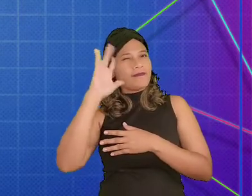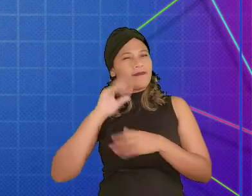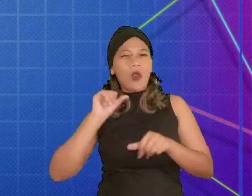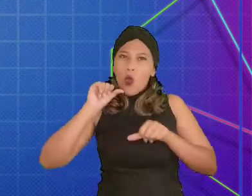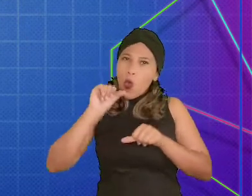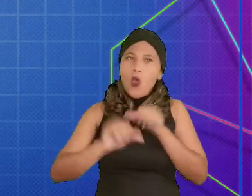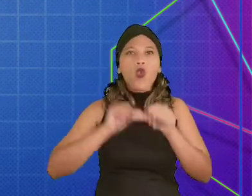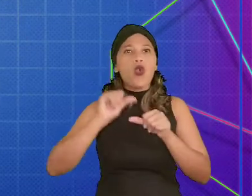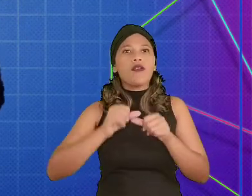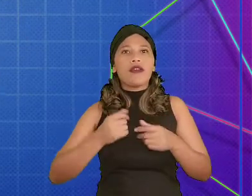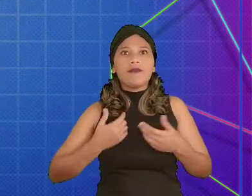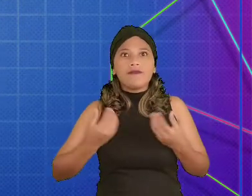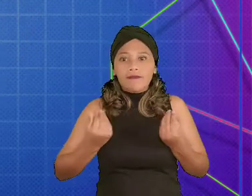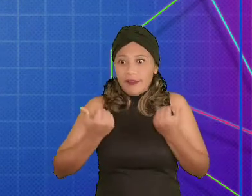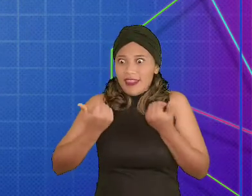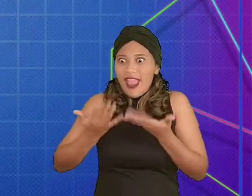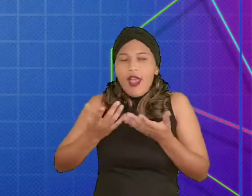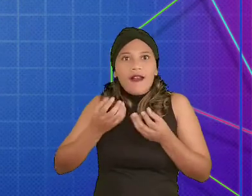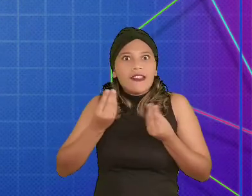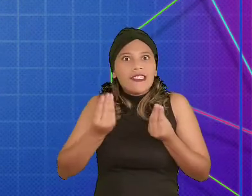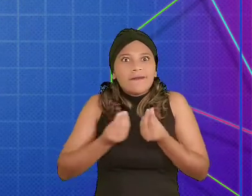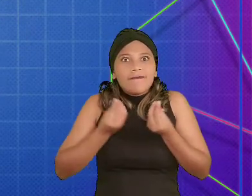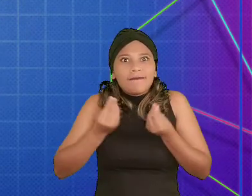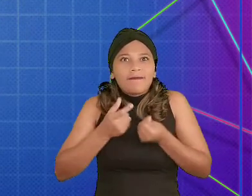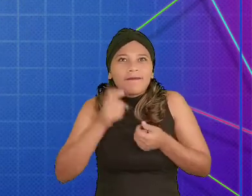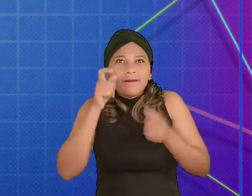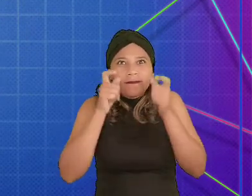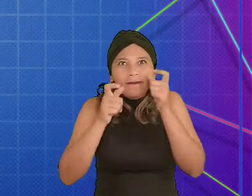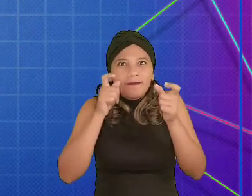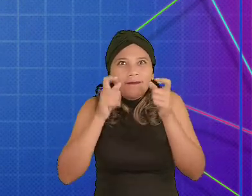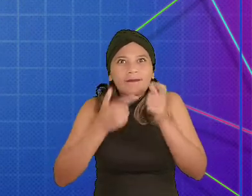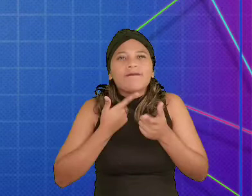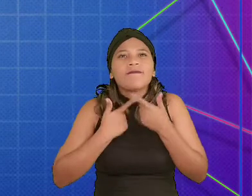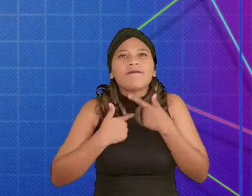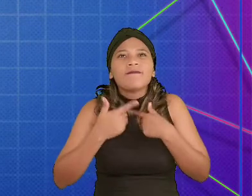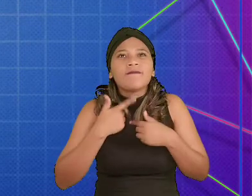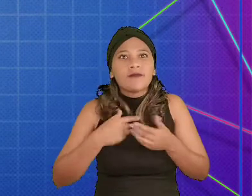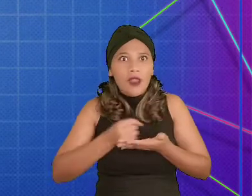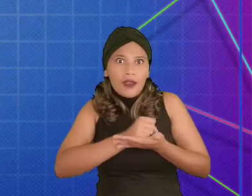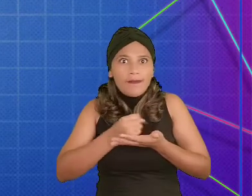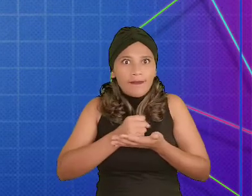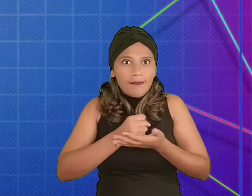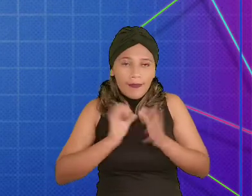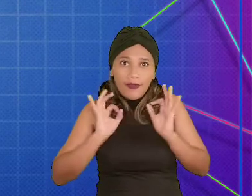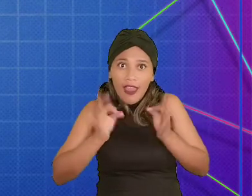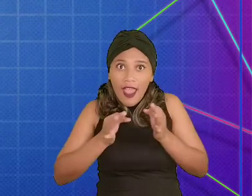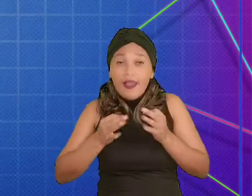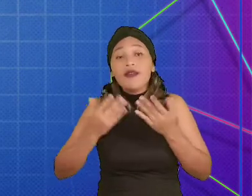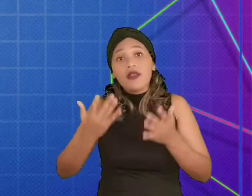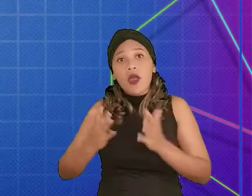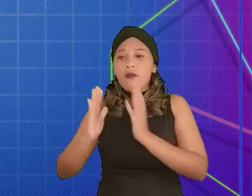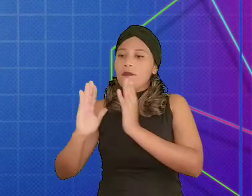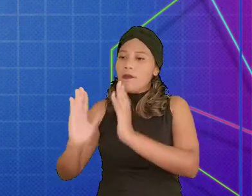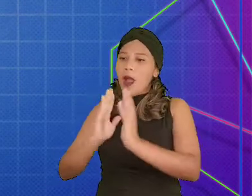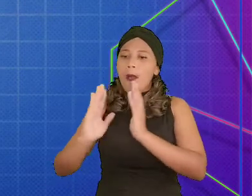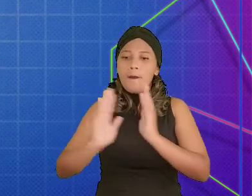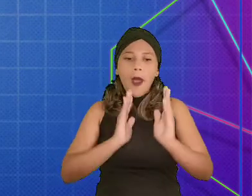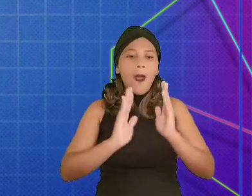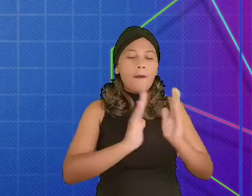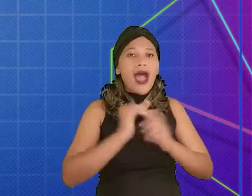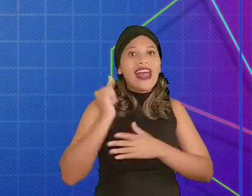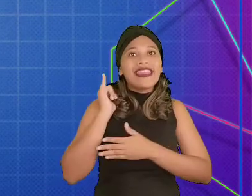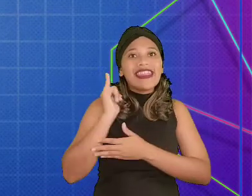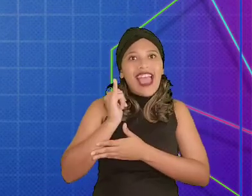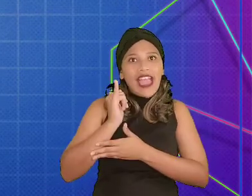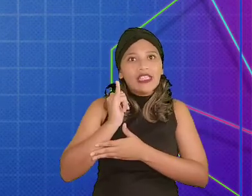as mudanças instigam os jogadores, concorda comigo? Sendo assim, uma constante mudança de ambientes e elementos ao decorrer da narrativa